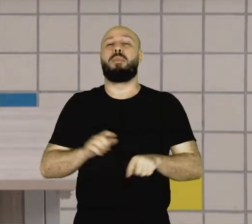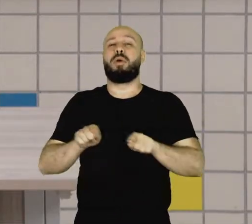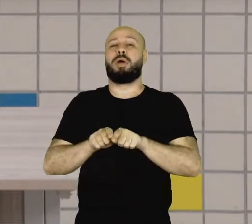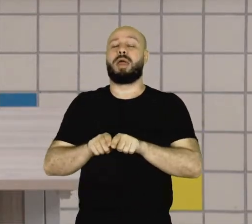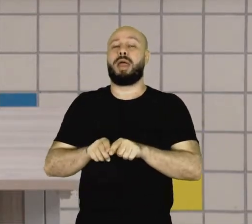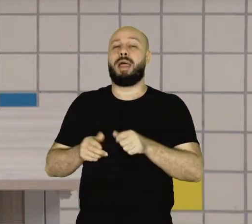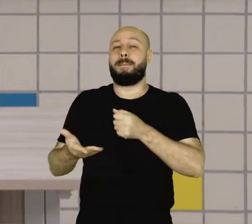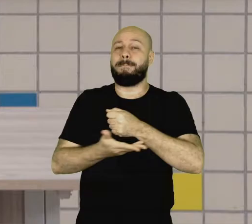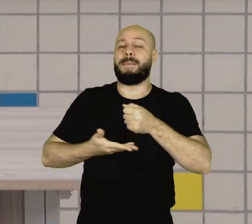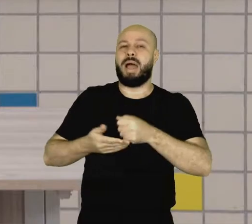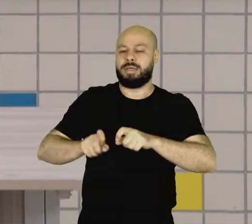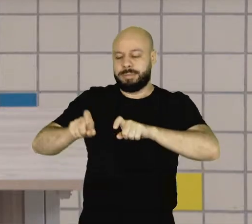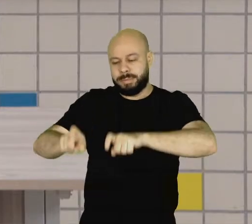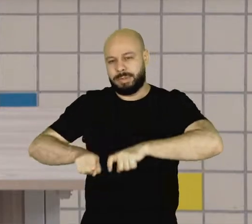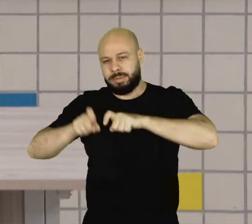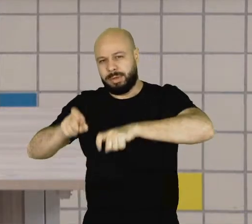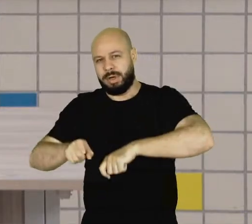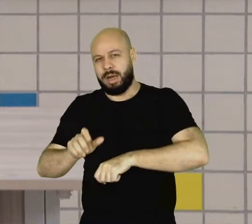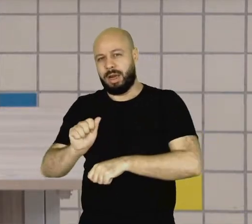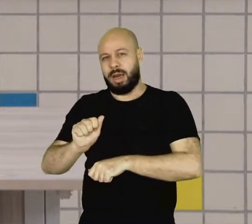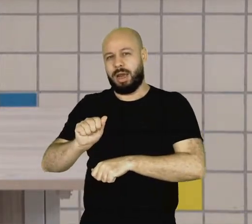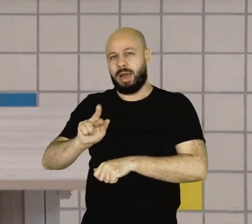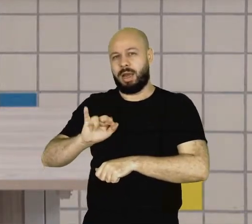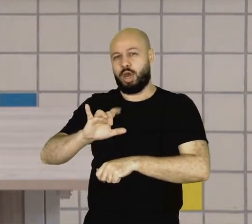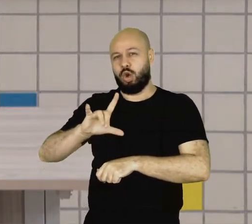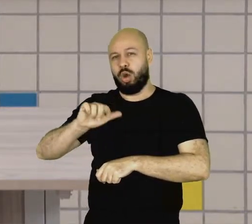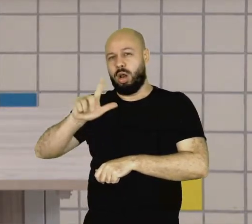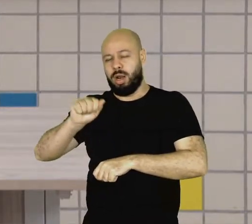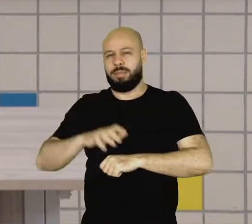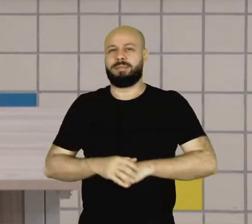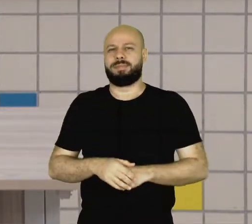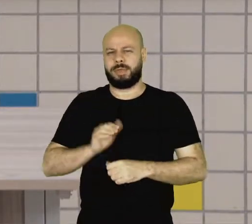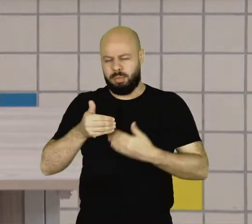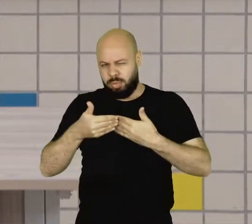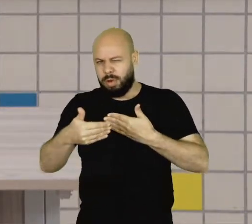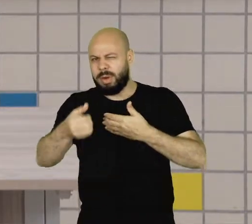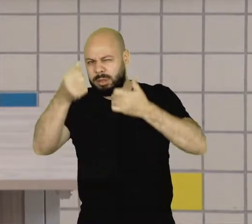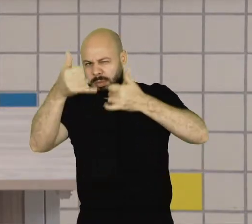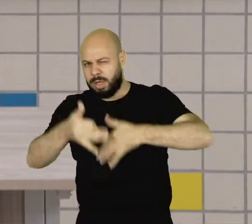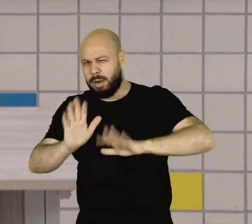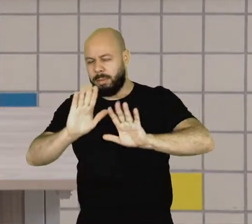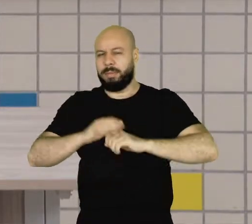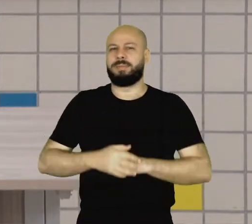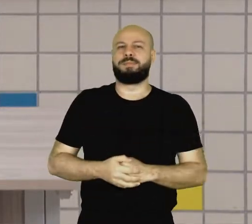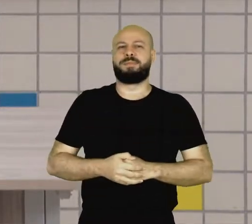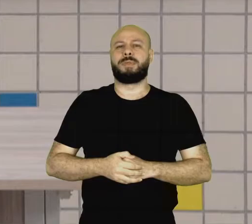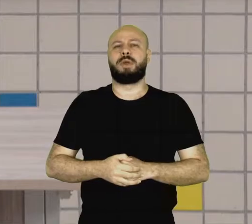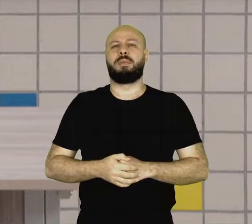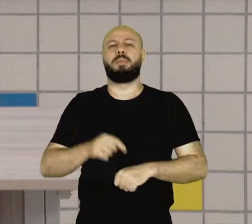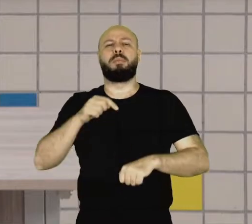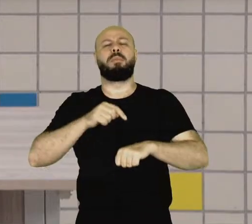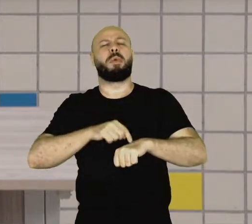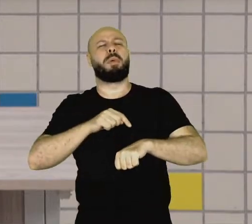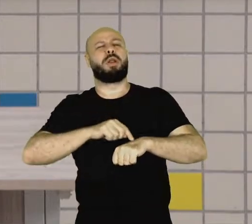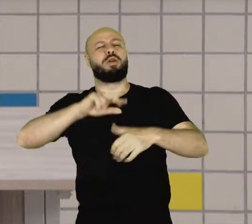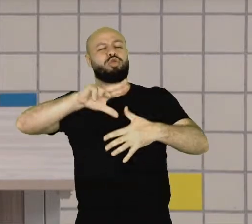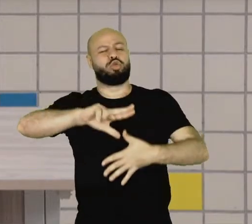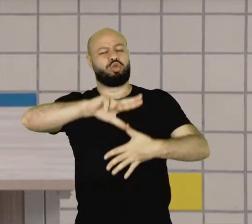mas a gente vai ver sobre isso um pouquinho mais à frente, tá? A gente vai falar sobre isso. Mas quando eu falo da América Latina, ela